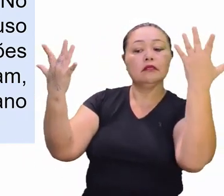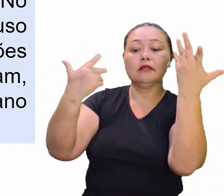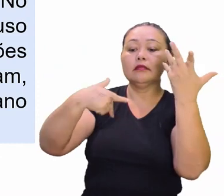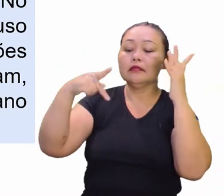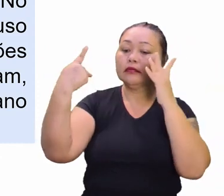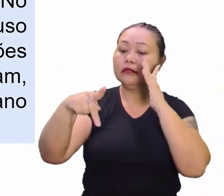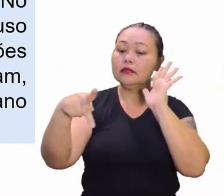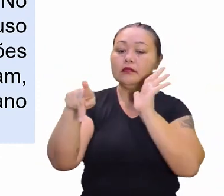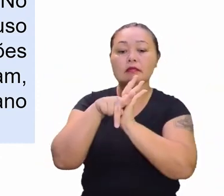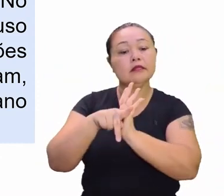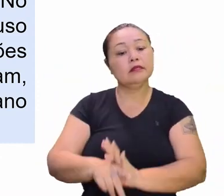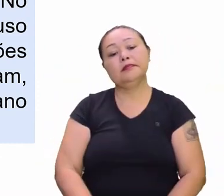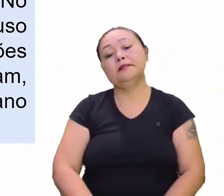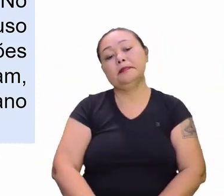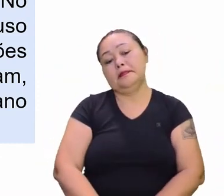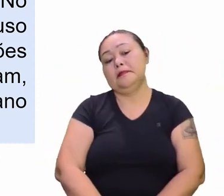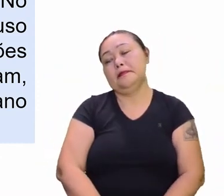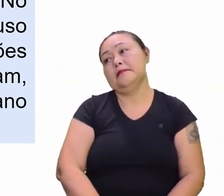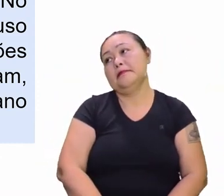floresta nativa.